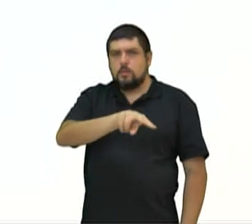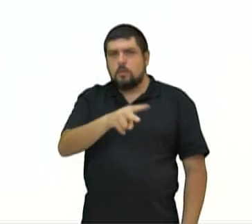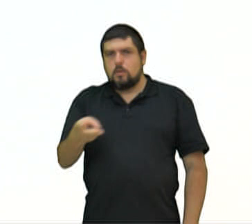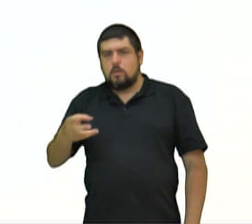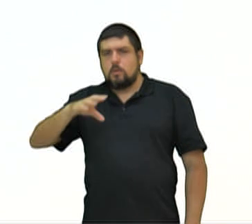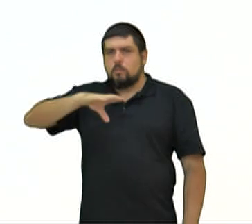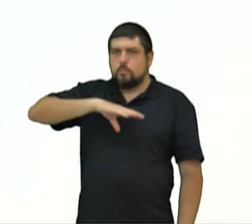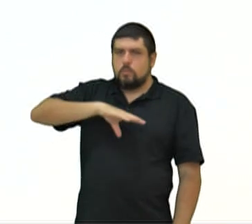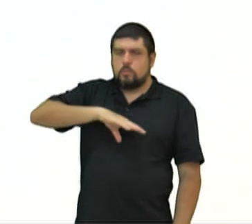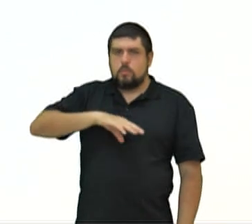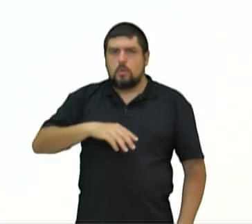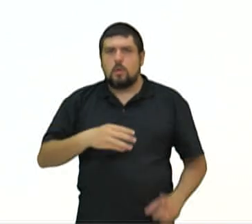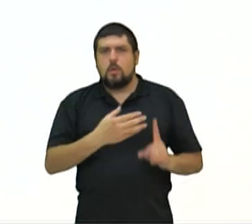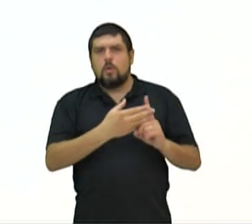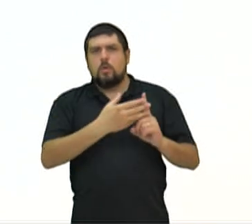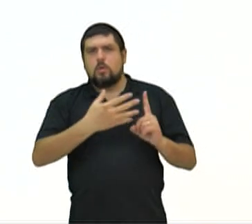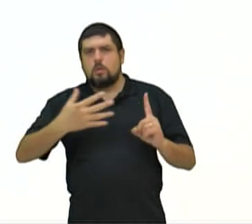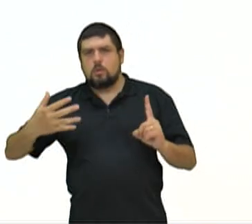Síndrome da